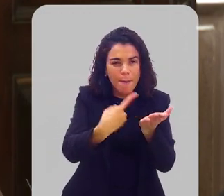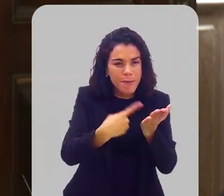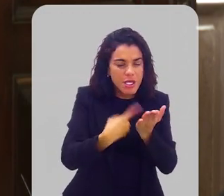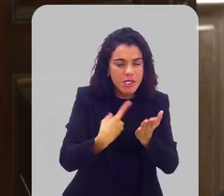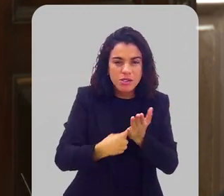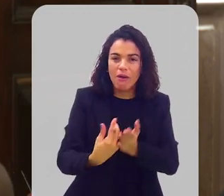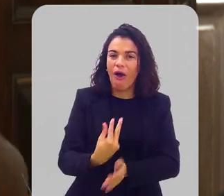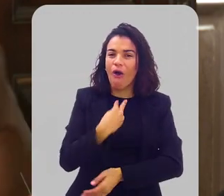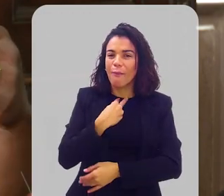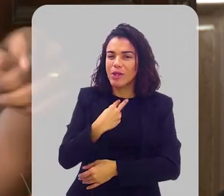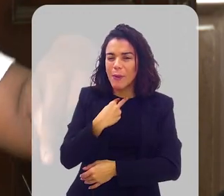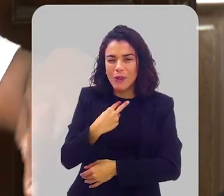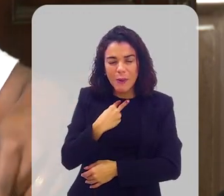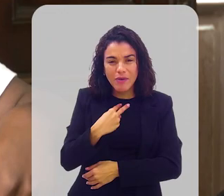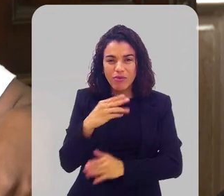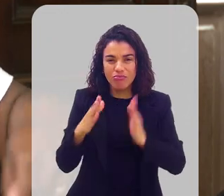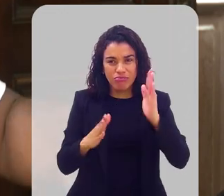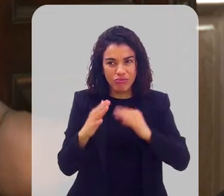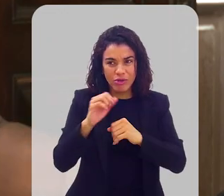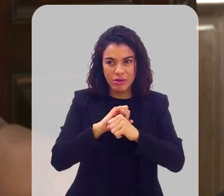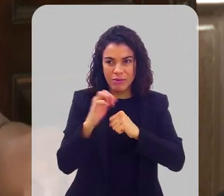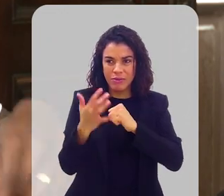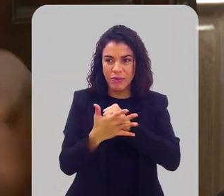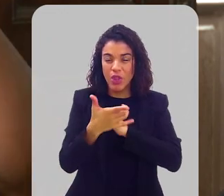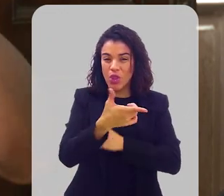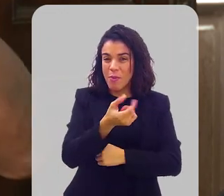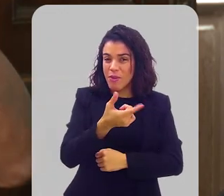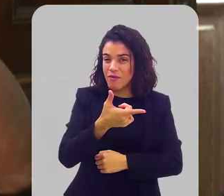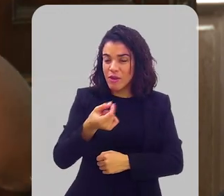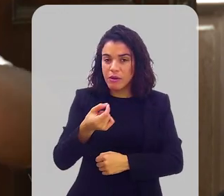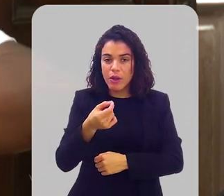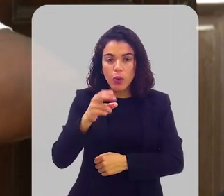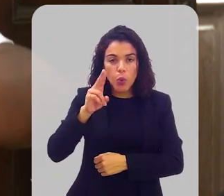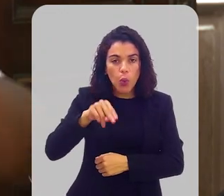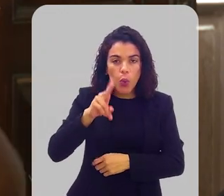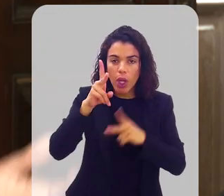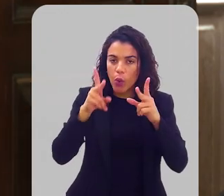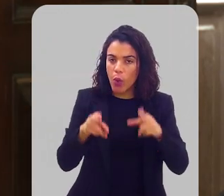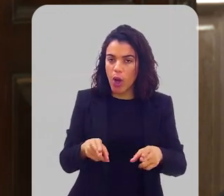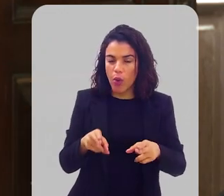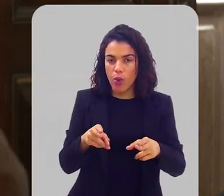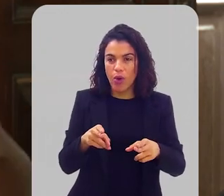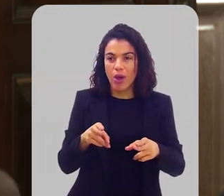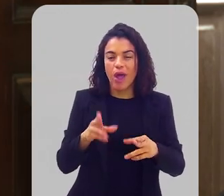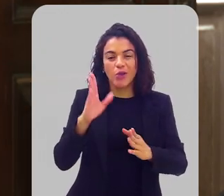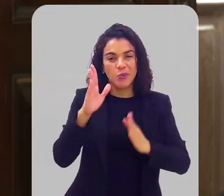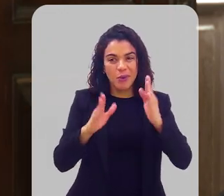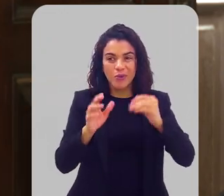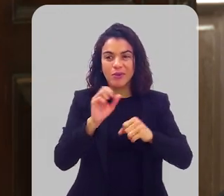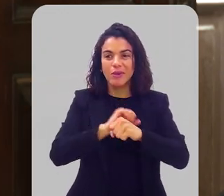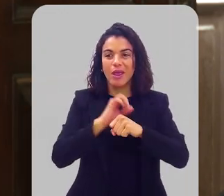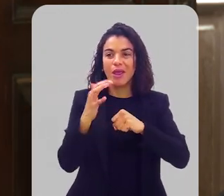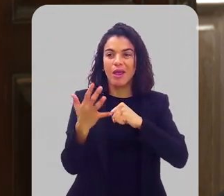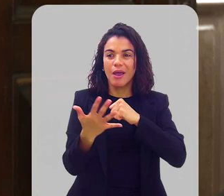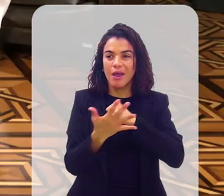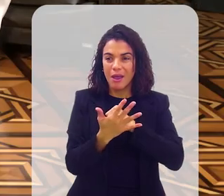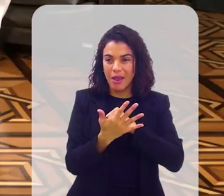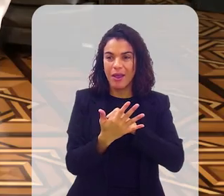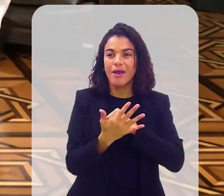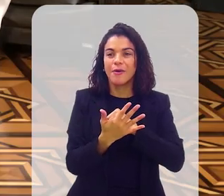Meu pai. Ali dormi, eu lembro que foi exatamente na pandemia, né, meu? 2020, ela nunca teve um número. Veio a pandemia.